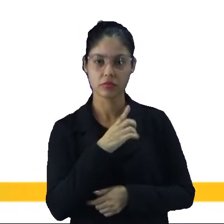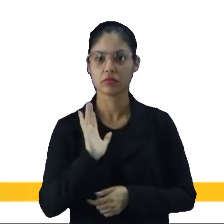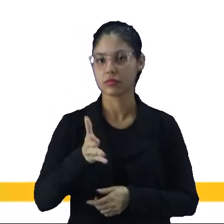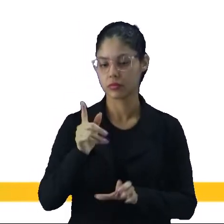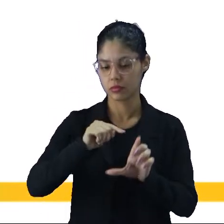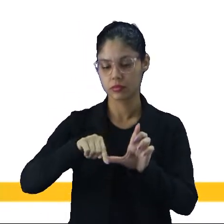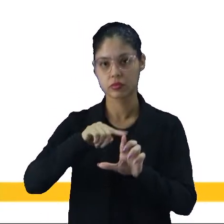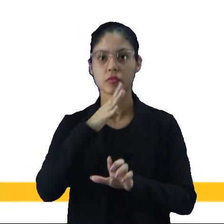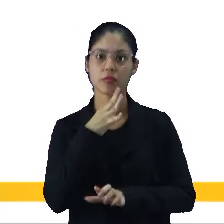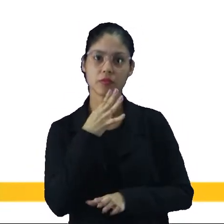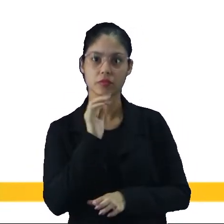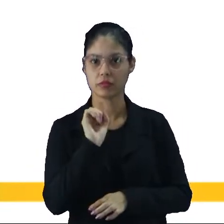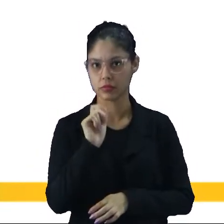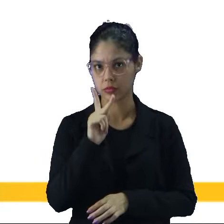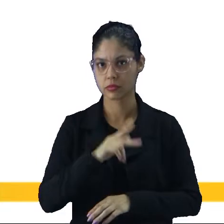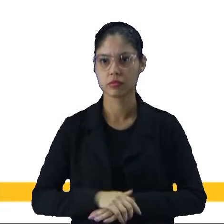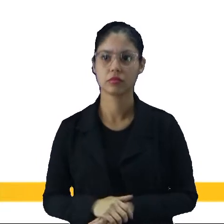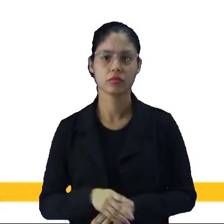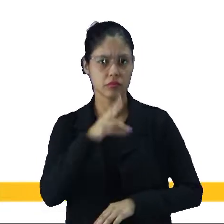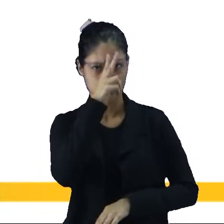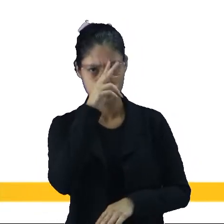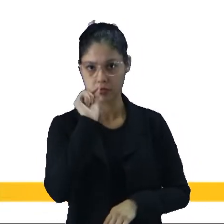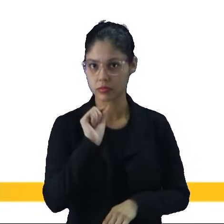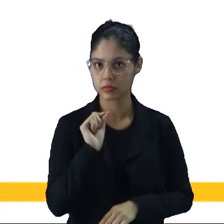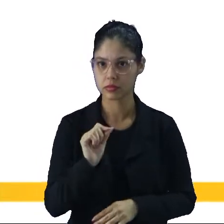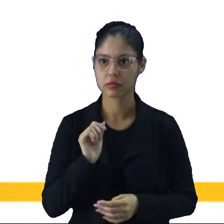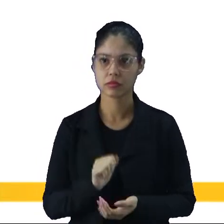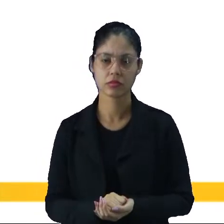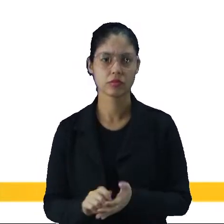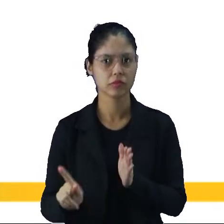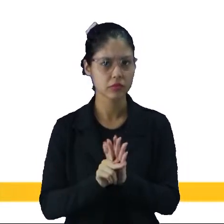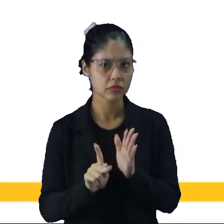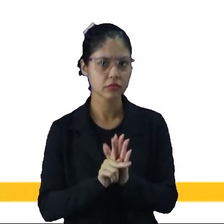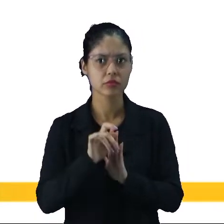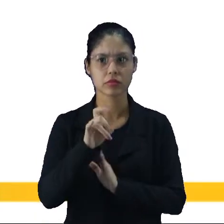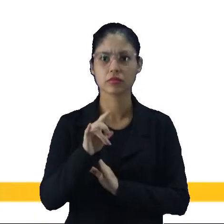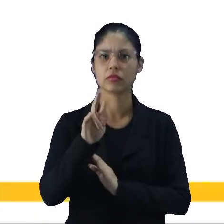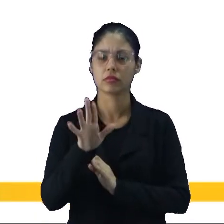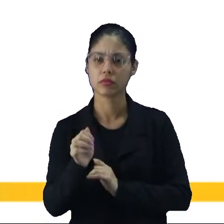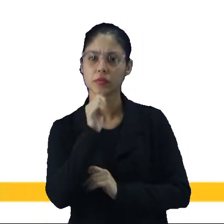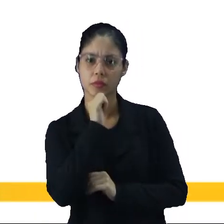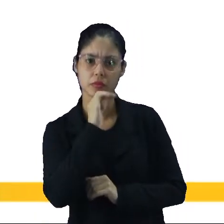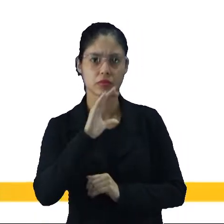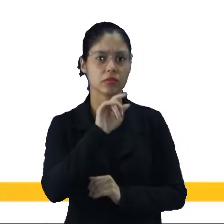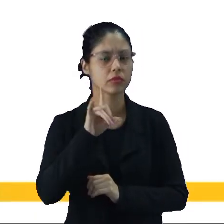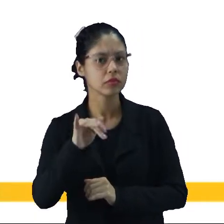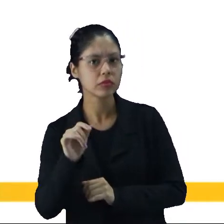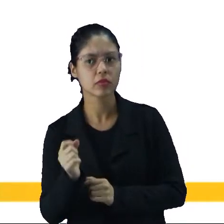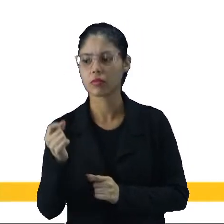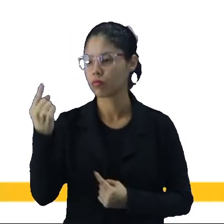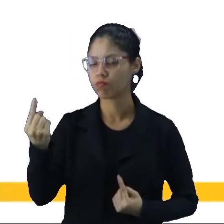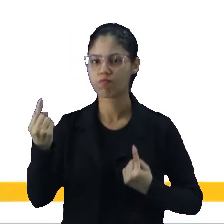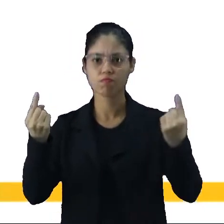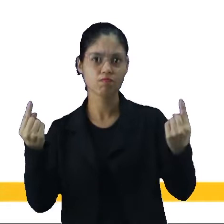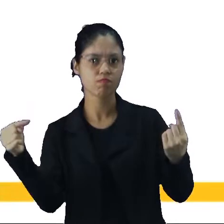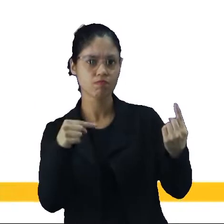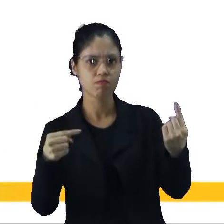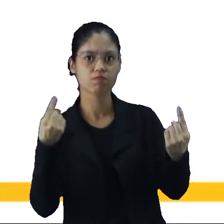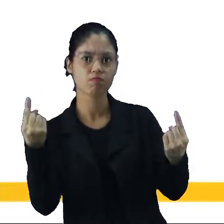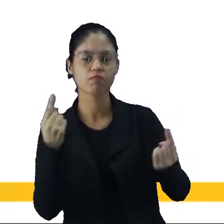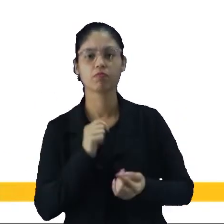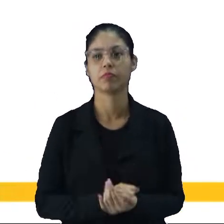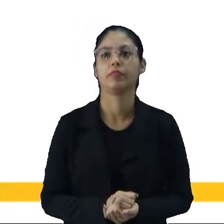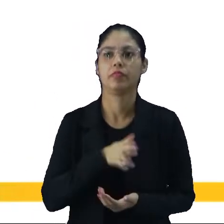gente já conhece, correto? Lembrando que, por definição, a função cosseno vai variar de -1 a 1.